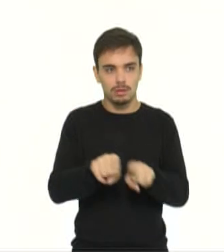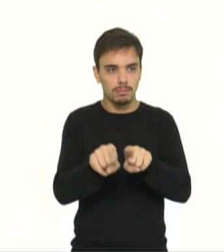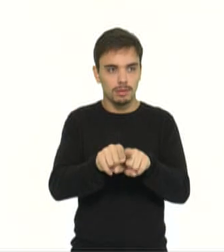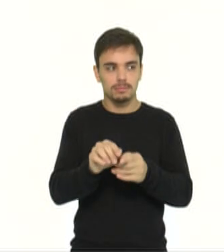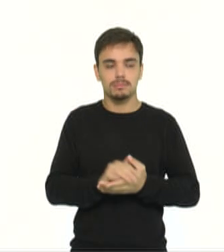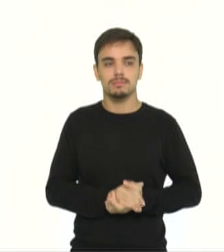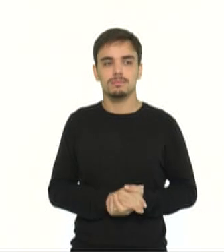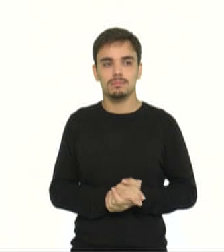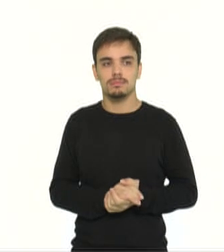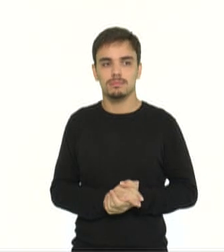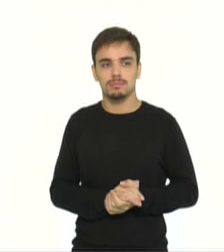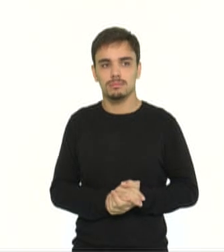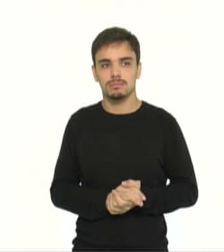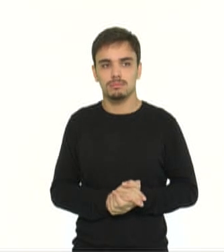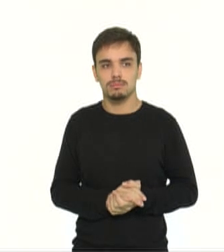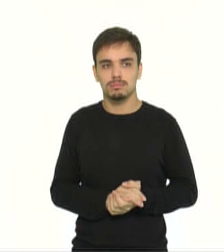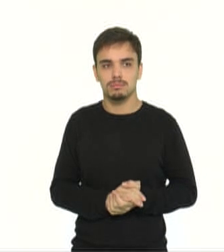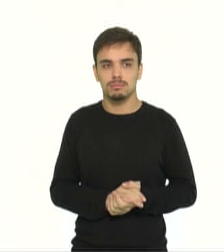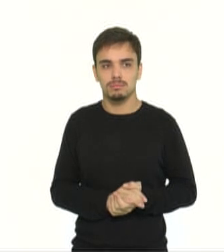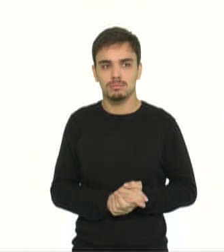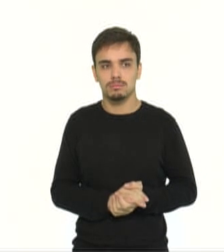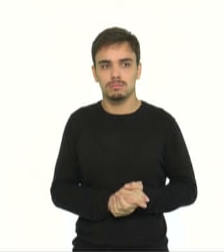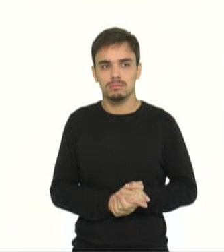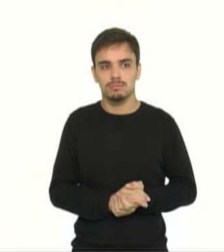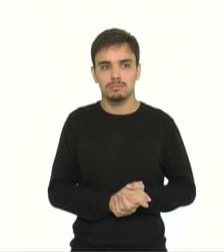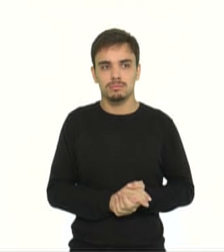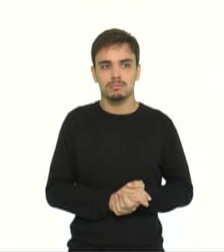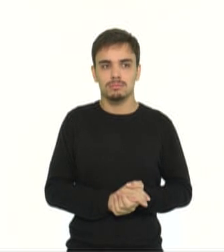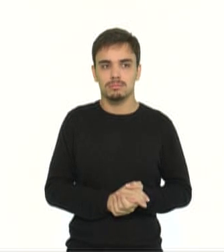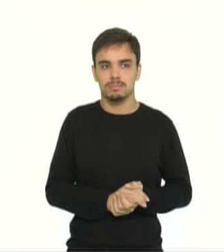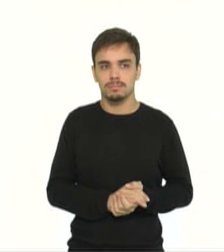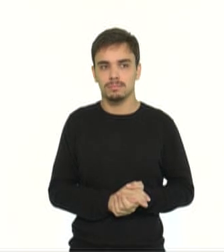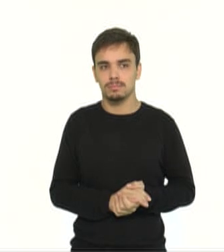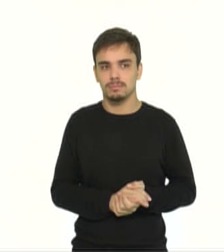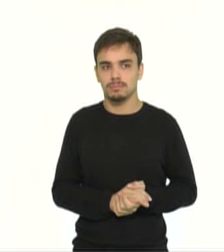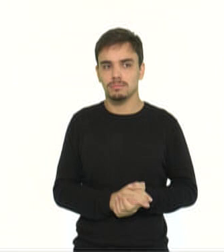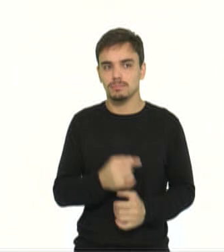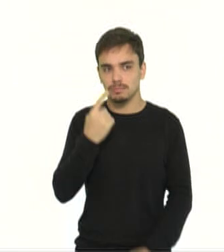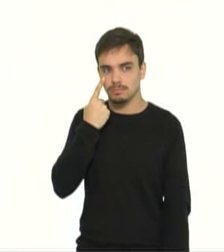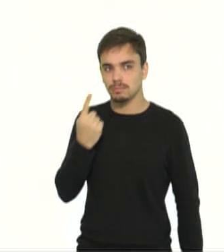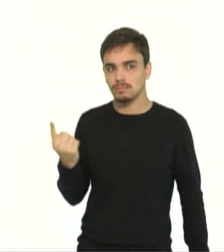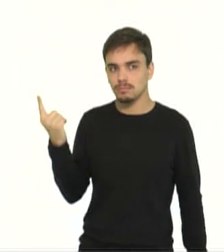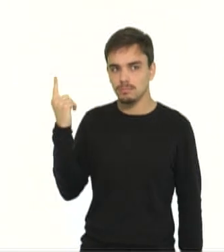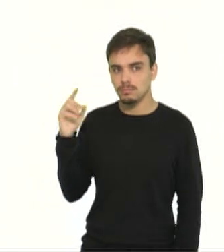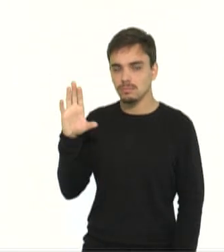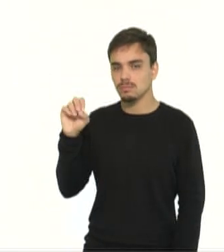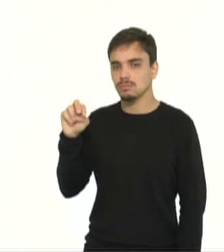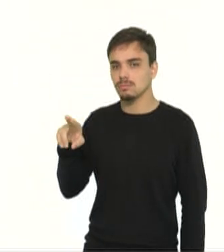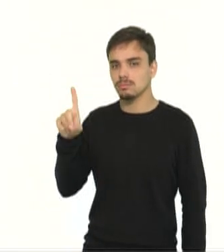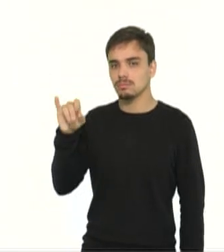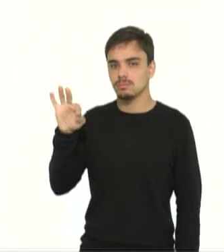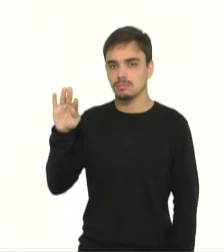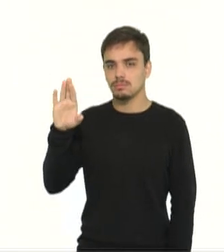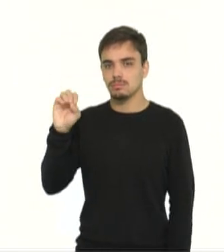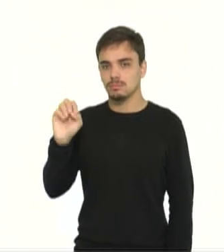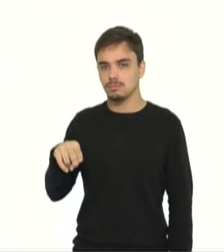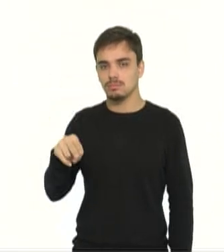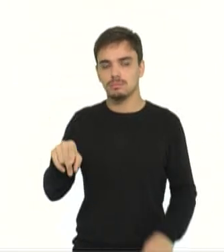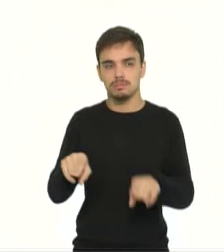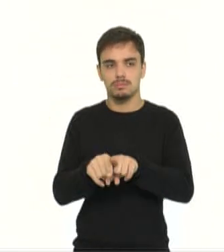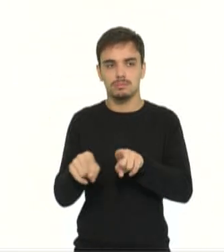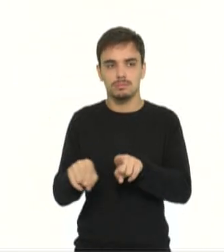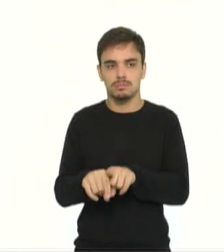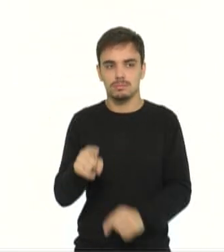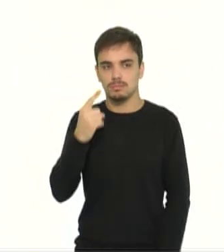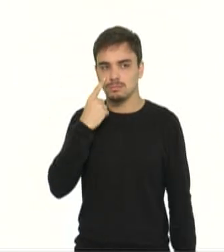if, se ou once, uma vez que. E para addition, a gente pode usar o to, que é também, e o